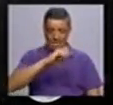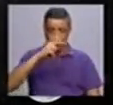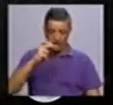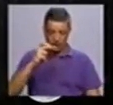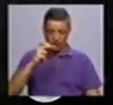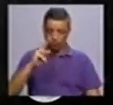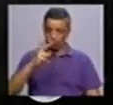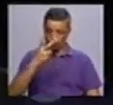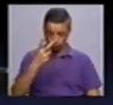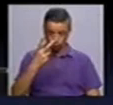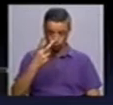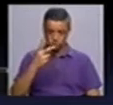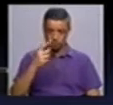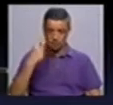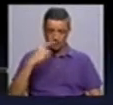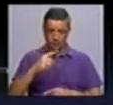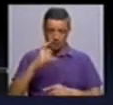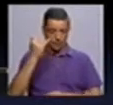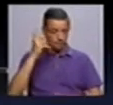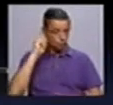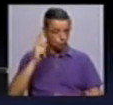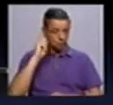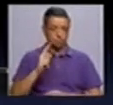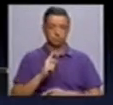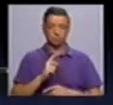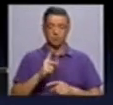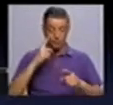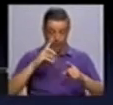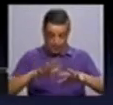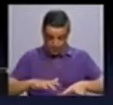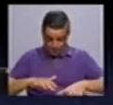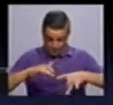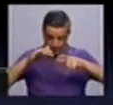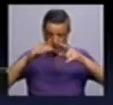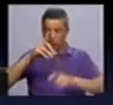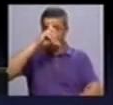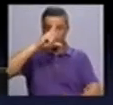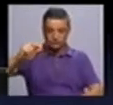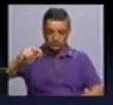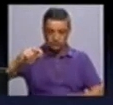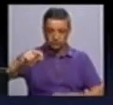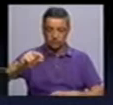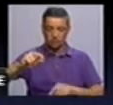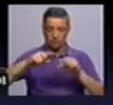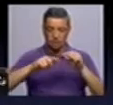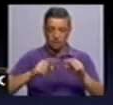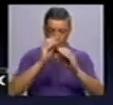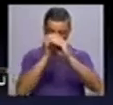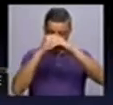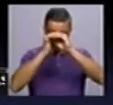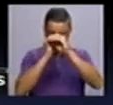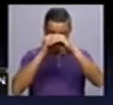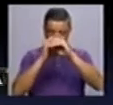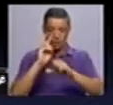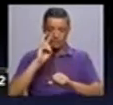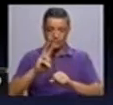aqui duas propriedades que são fundamentais, que é o brilho e que é a distância. É que estes telescópios olhem